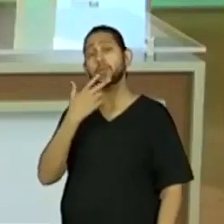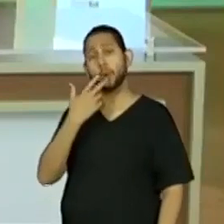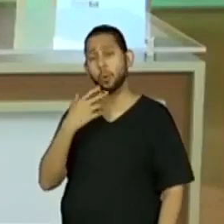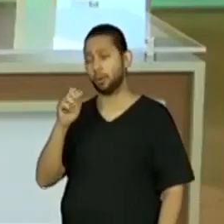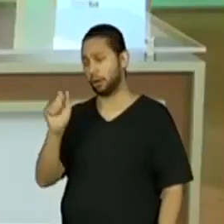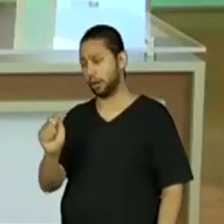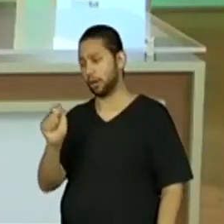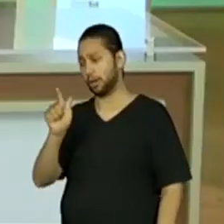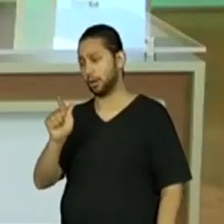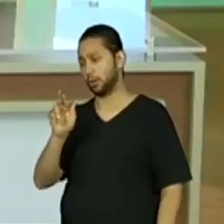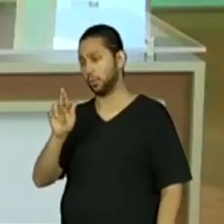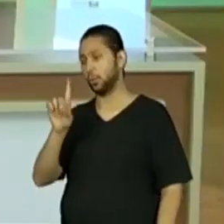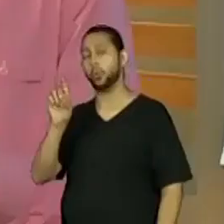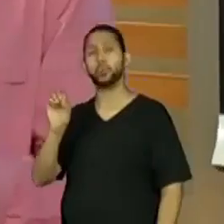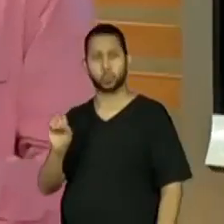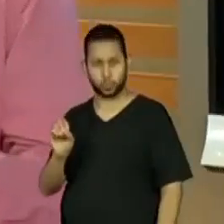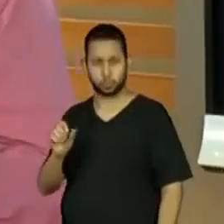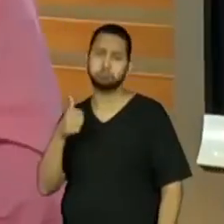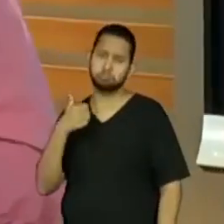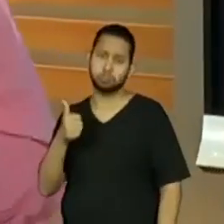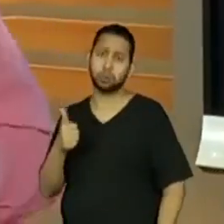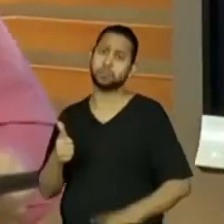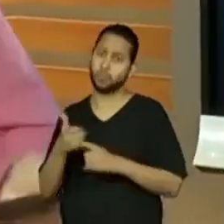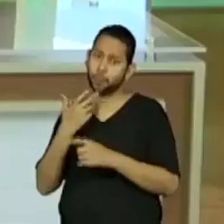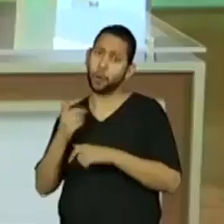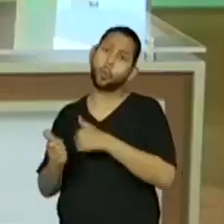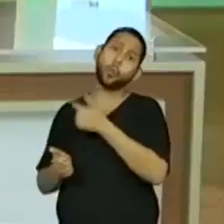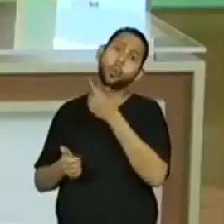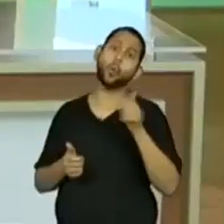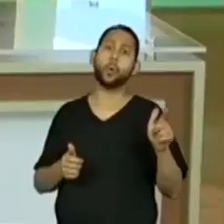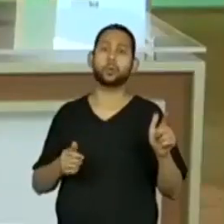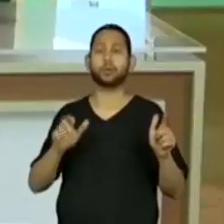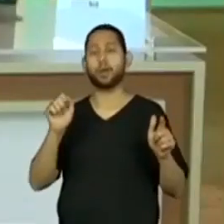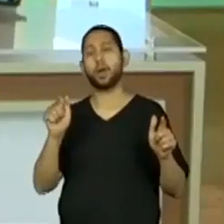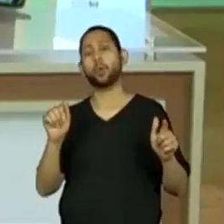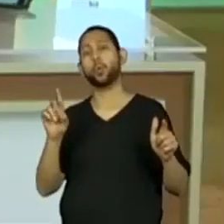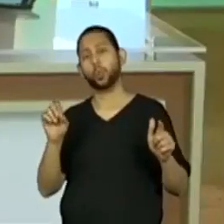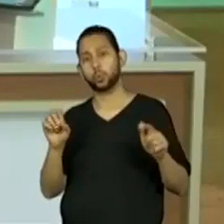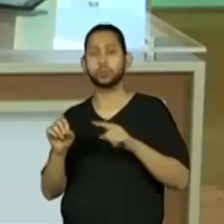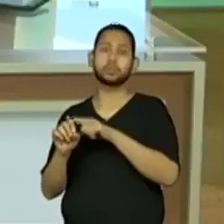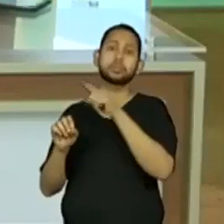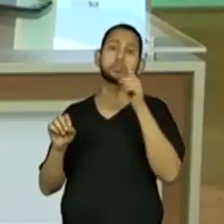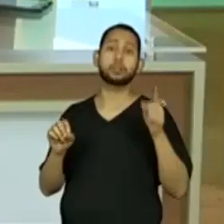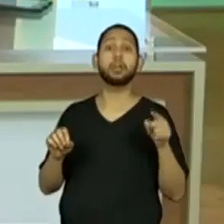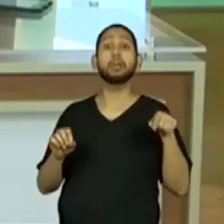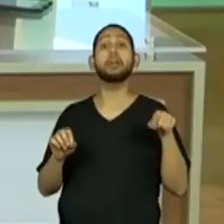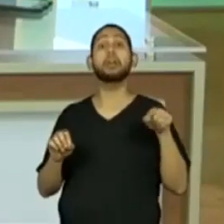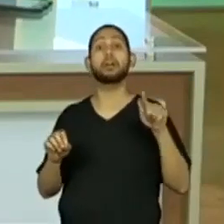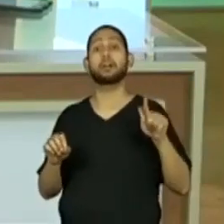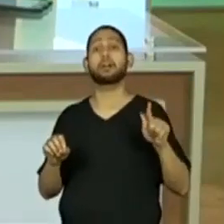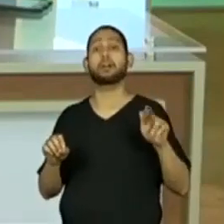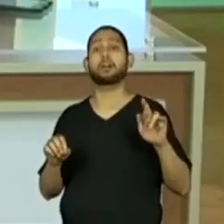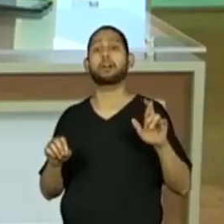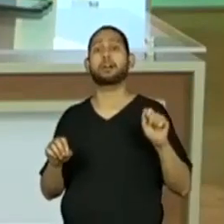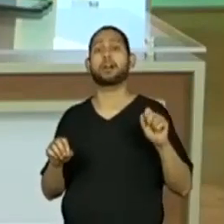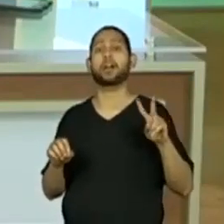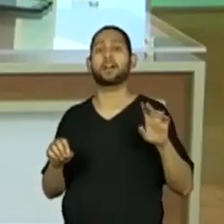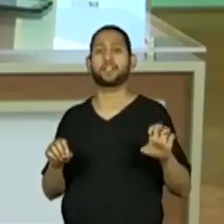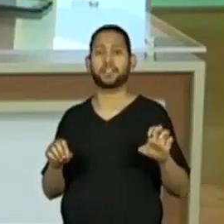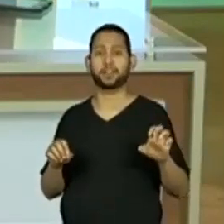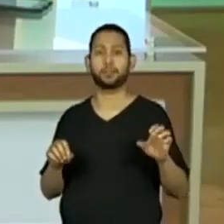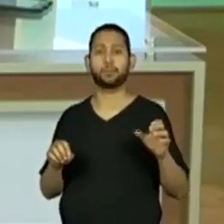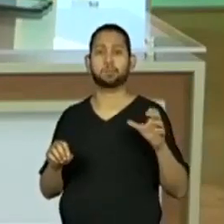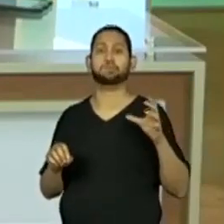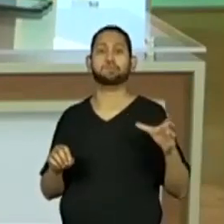falaram de som agudo, vamos falar de um outro termo, que é o som grave, que é oposto ao